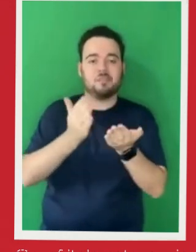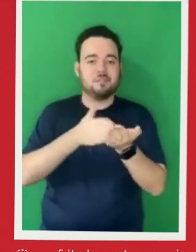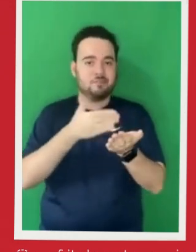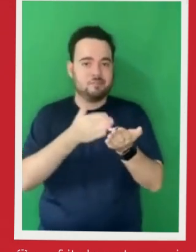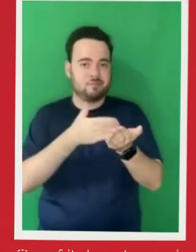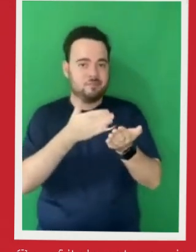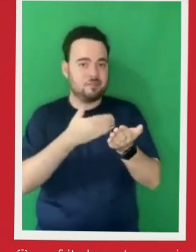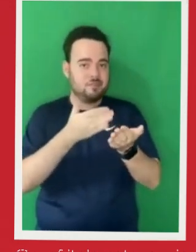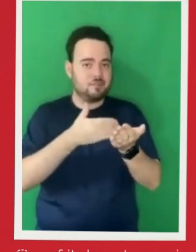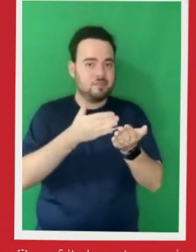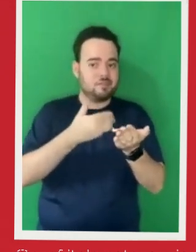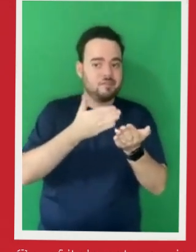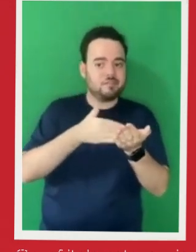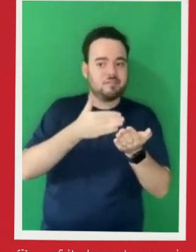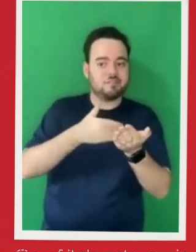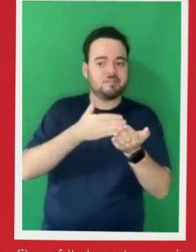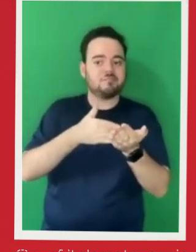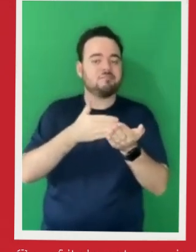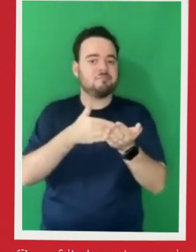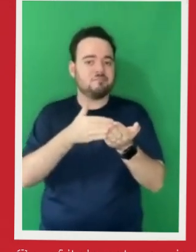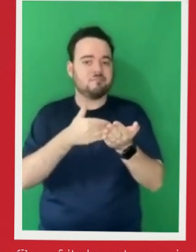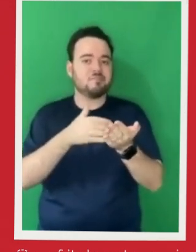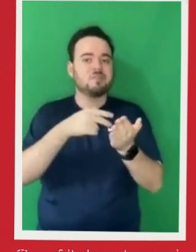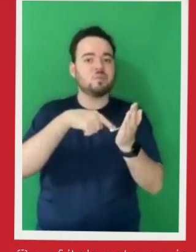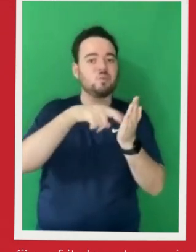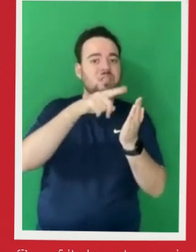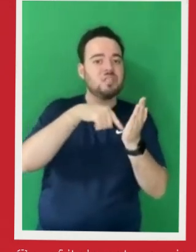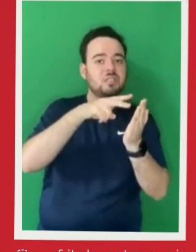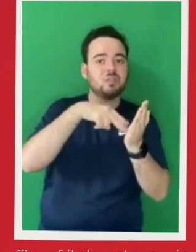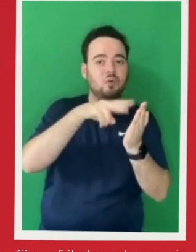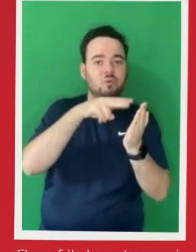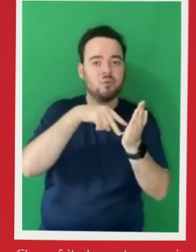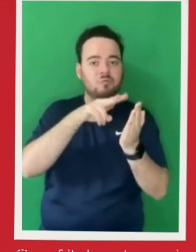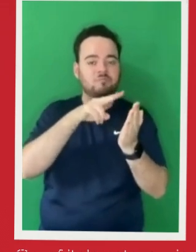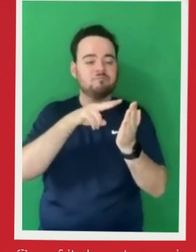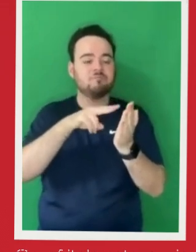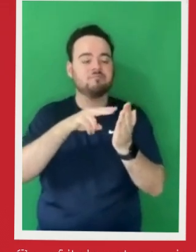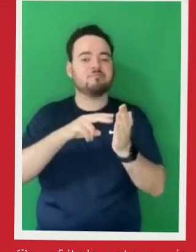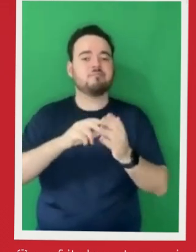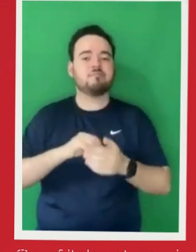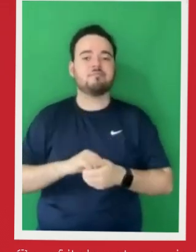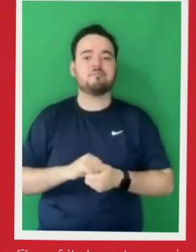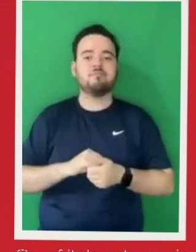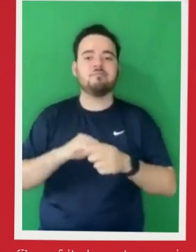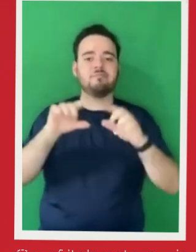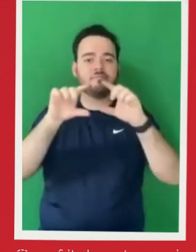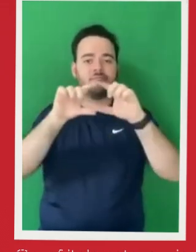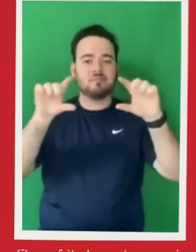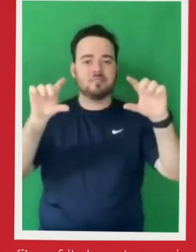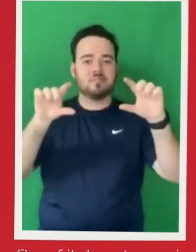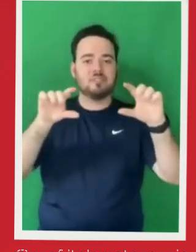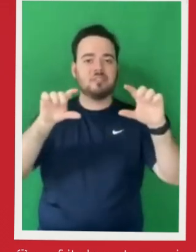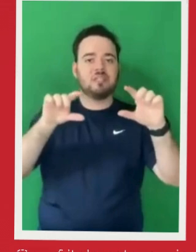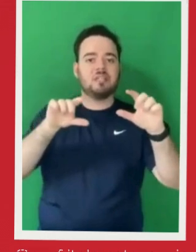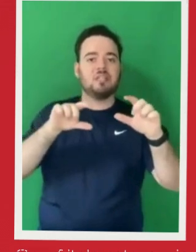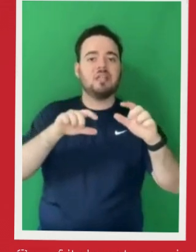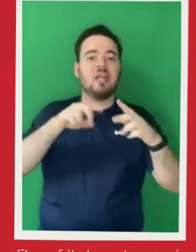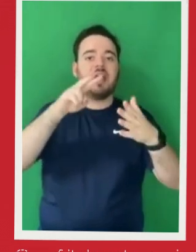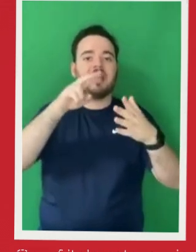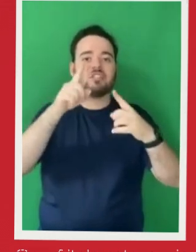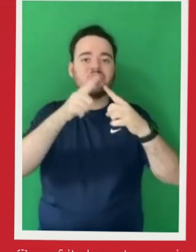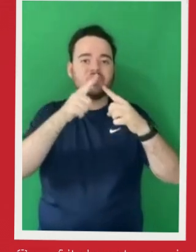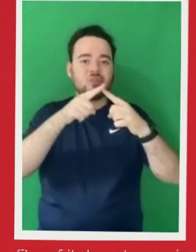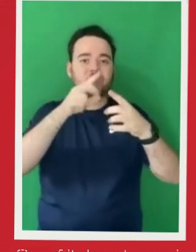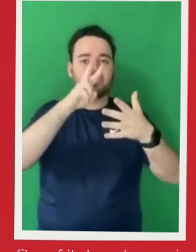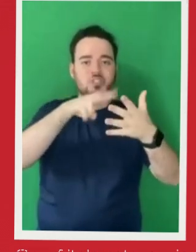imaginem que estamos todos abrindo, vocês estão indo no Kindle, que é naquela seção que tem as leitoras e os